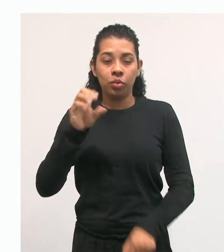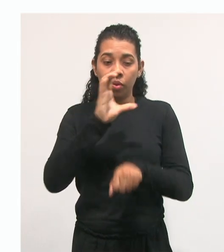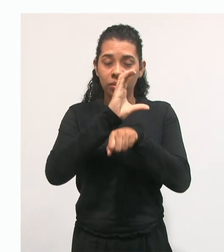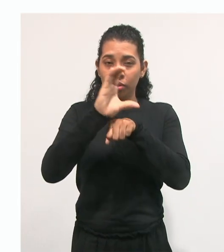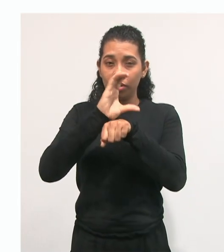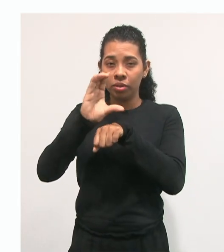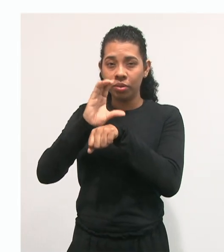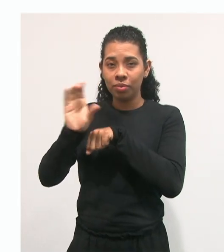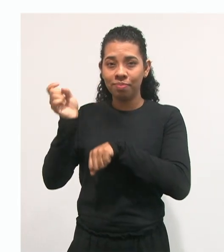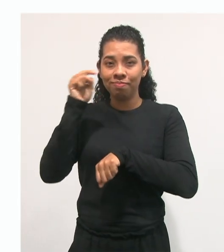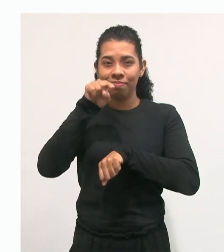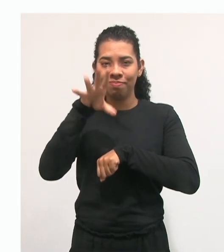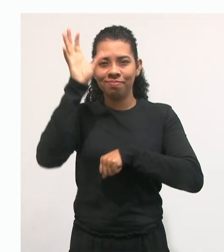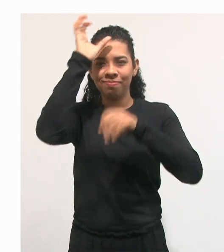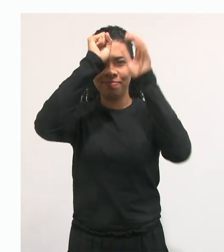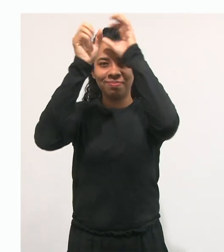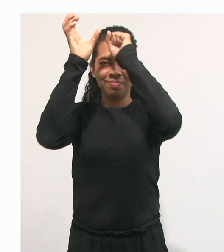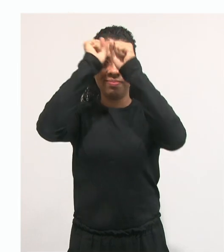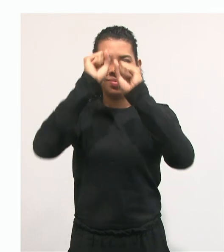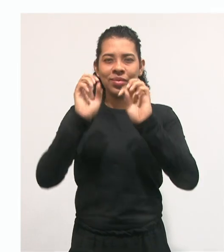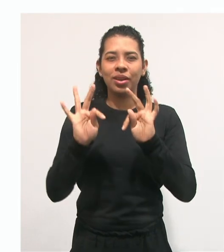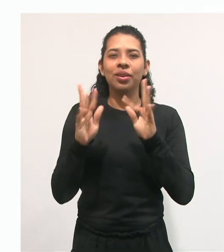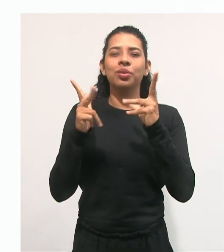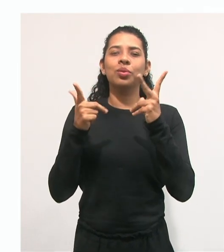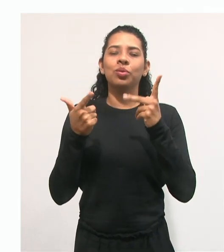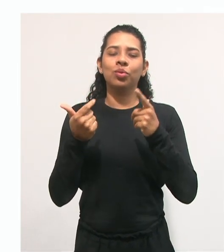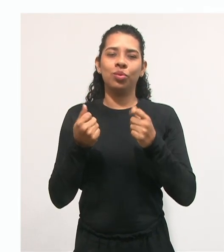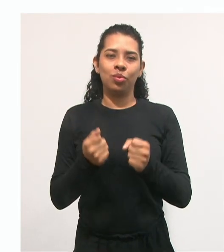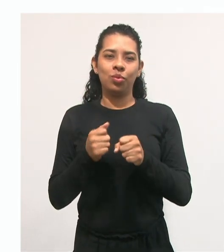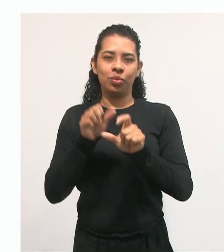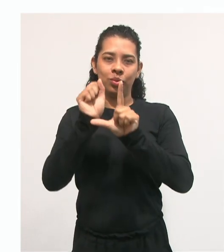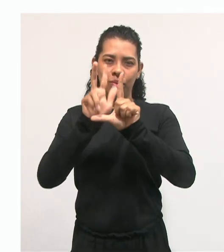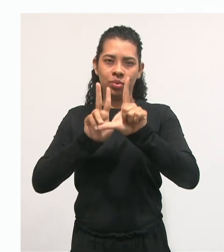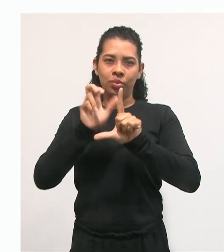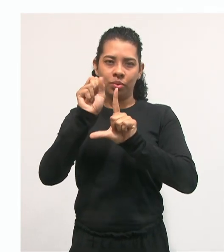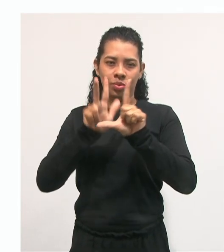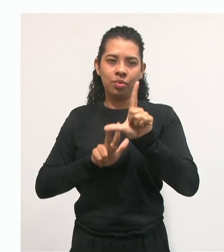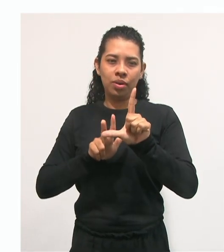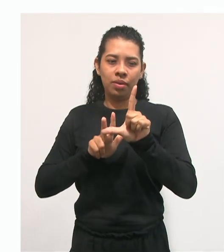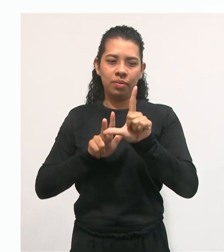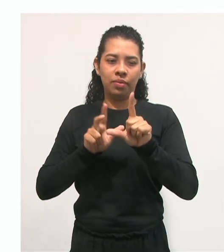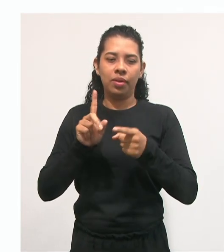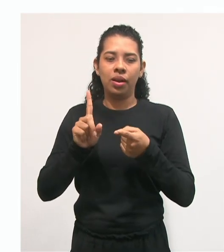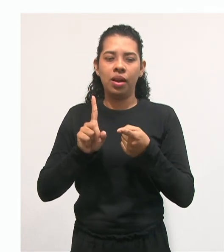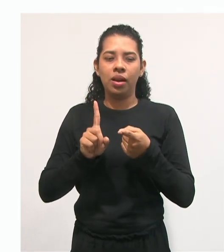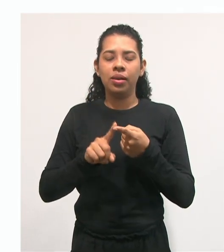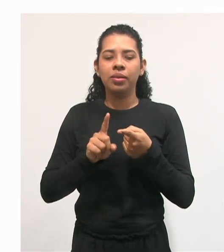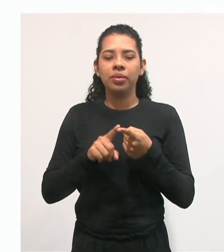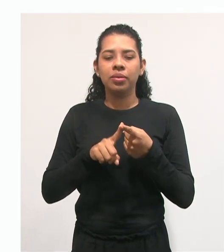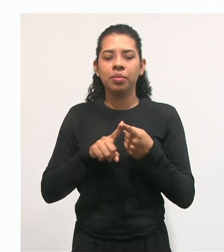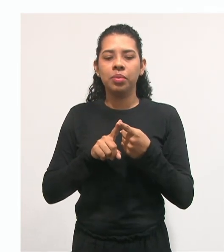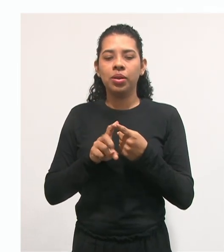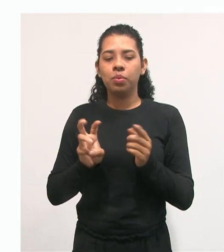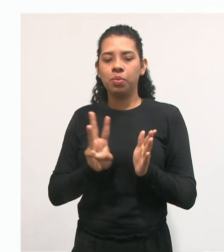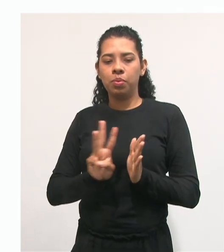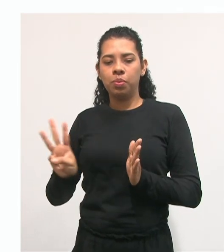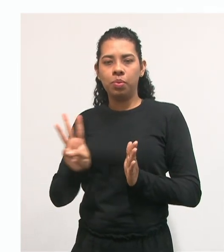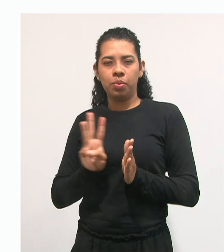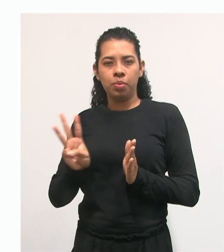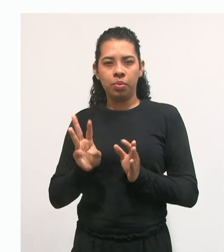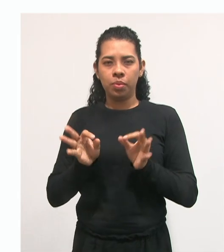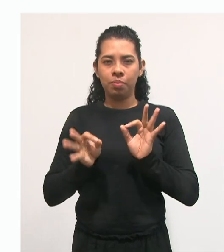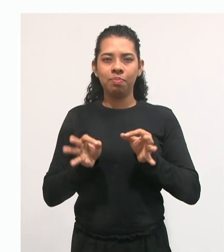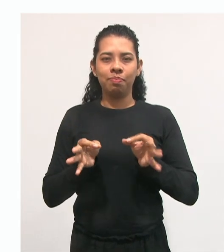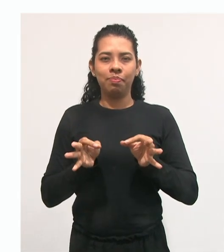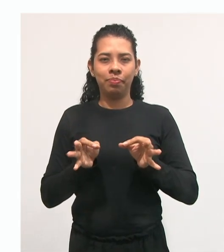tudo sobre aqui quando ele colocou o Moodle, tá? É só uma outra forma de se referir ao AVA, tá bom? O ambiente virtual